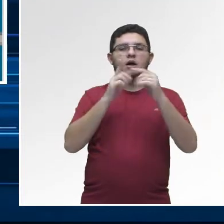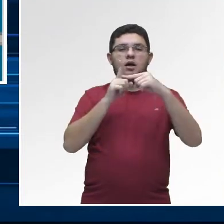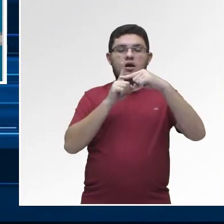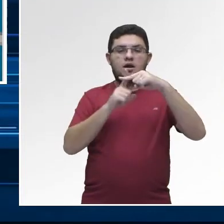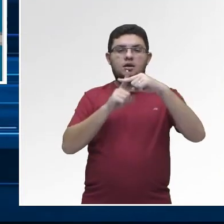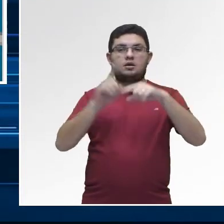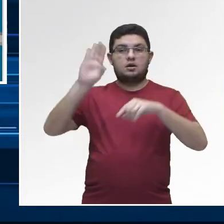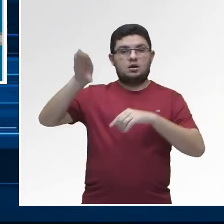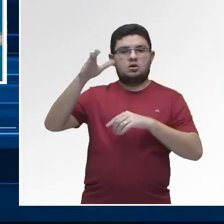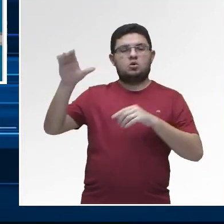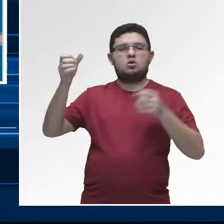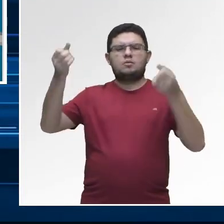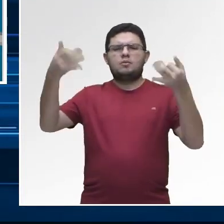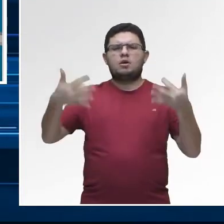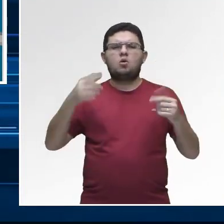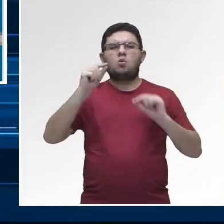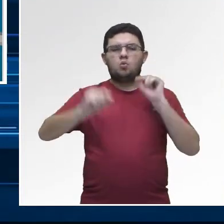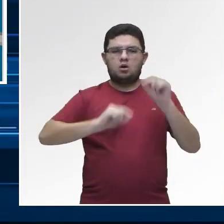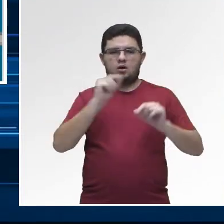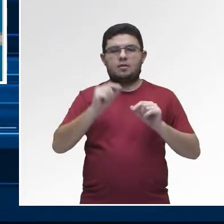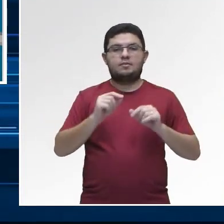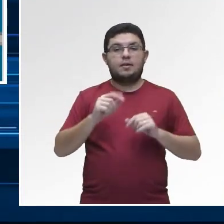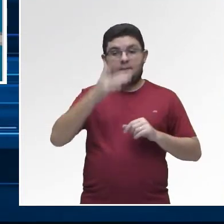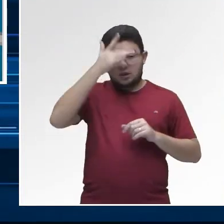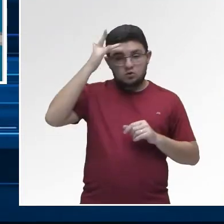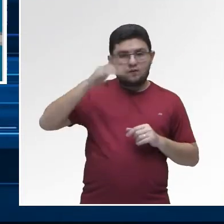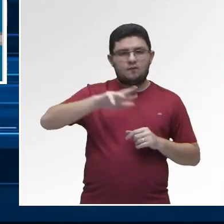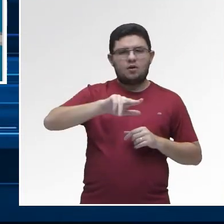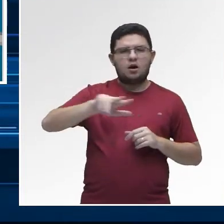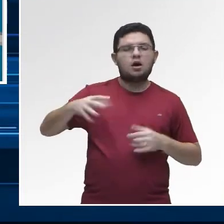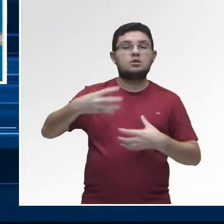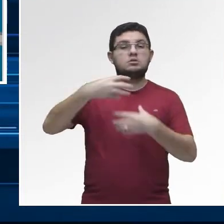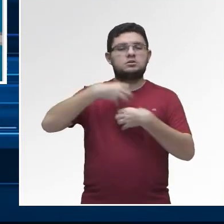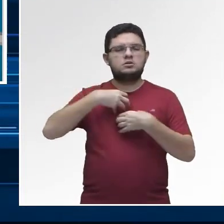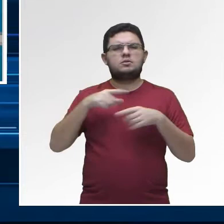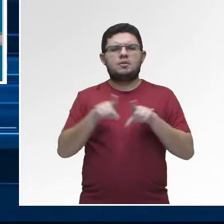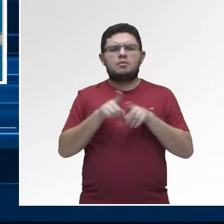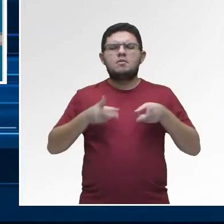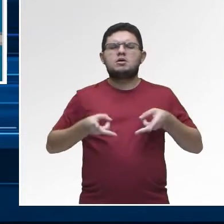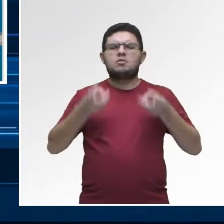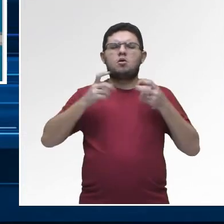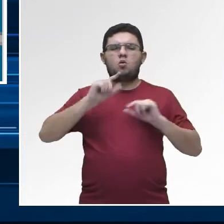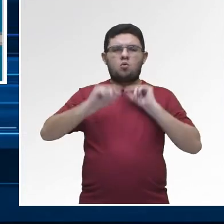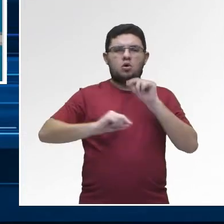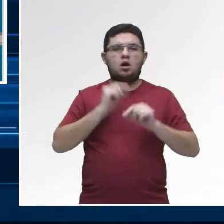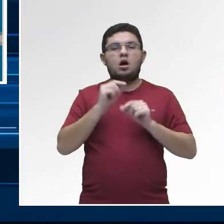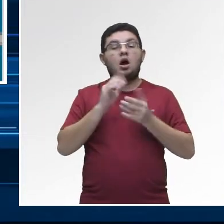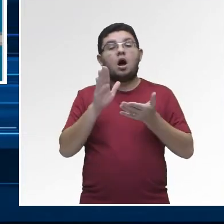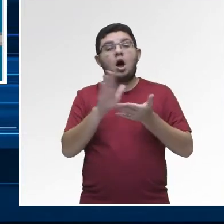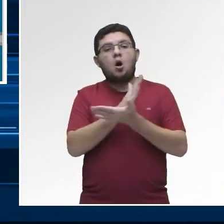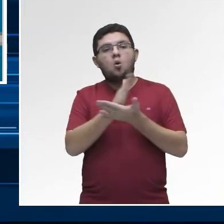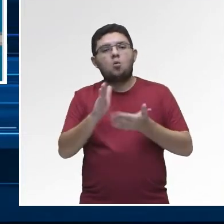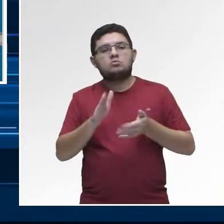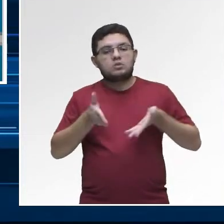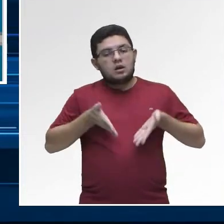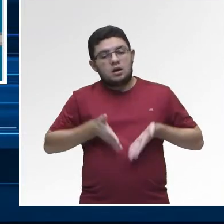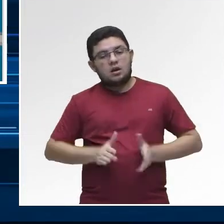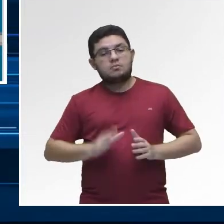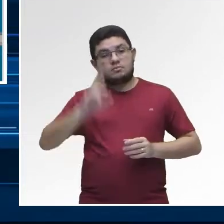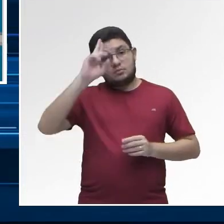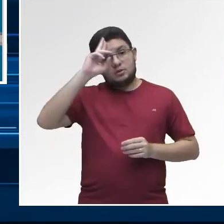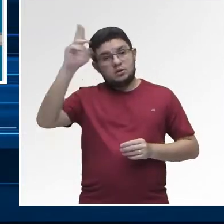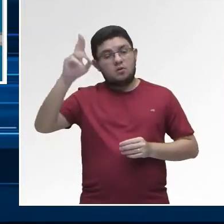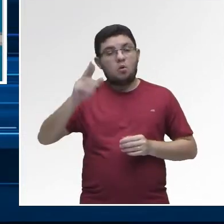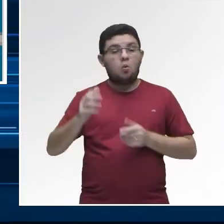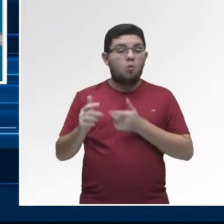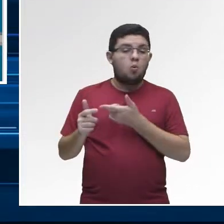as pessoas se sintam e se percebam nessa situação. Elas diziam, uns nasceram para governar, outros